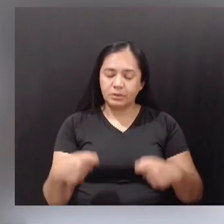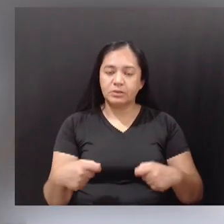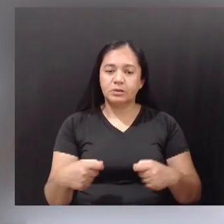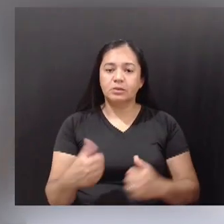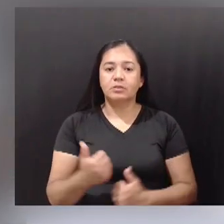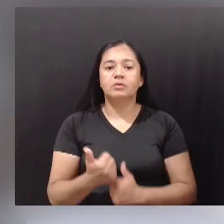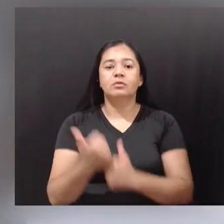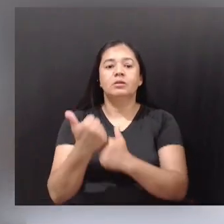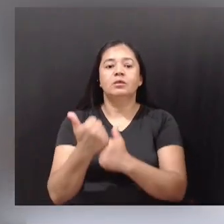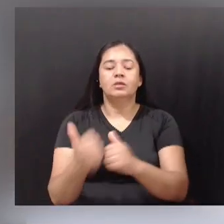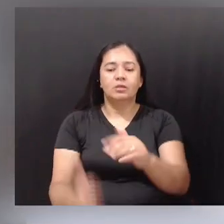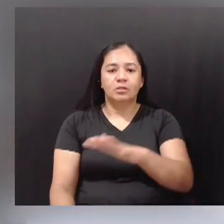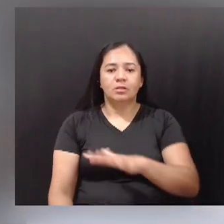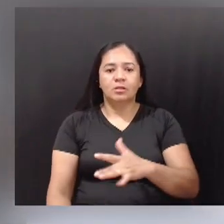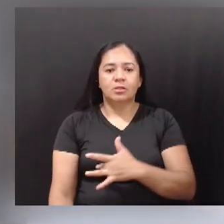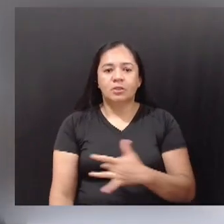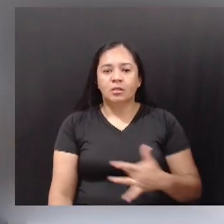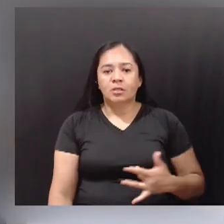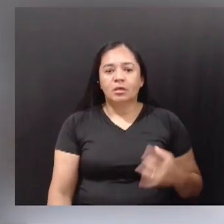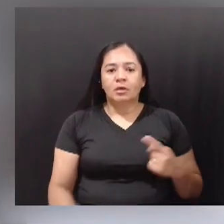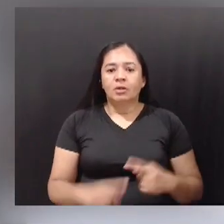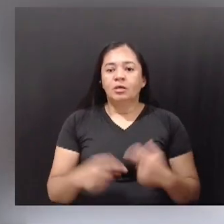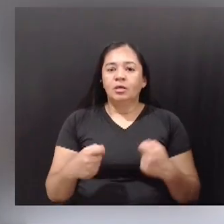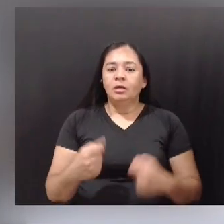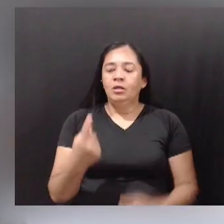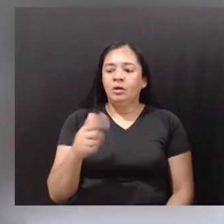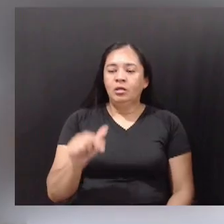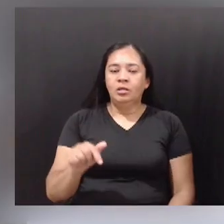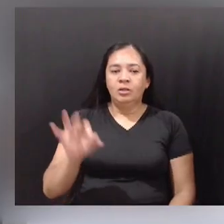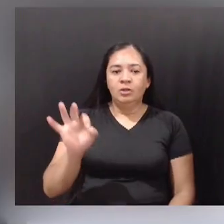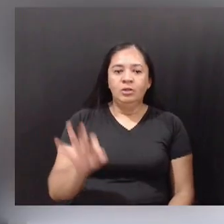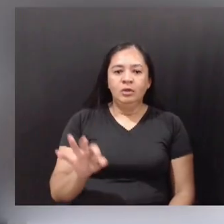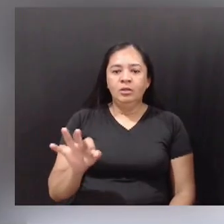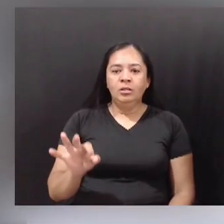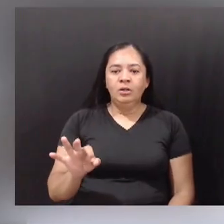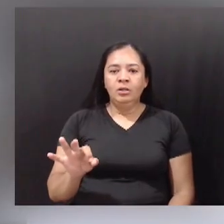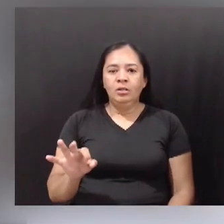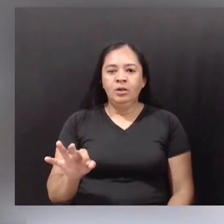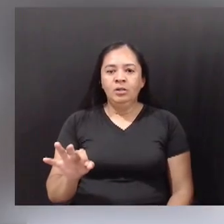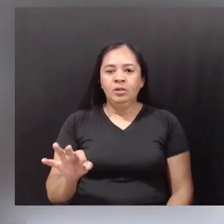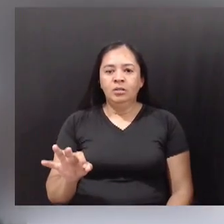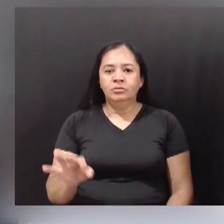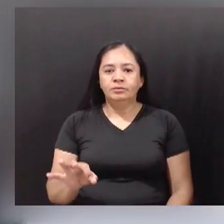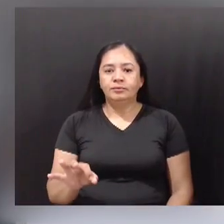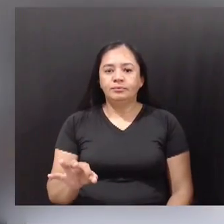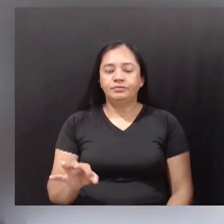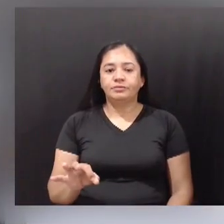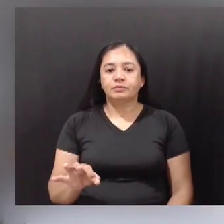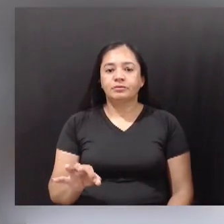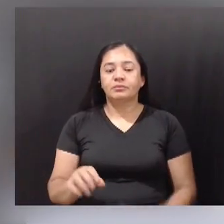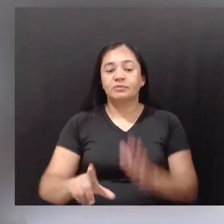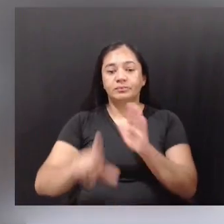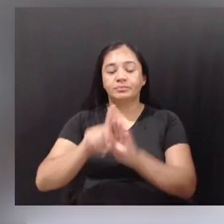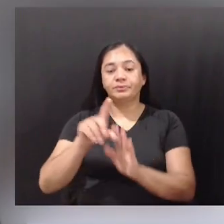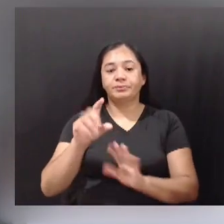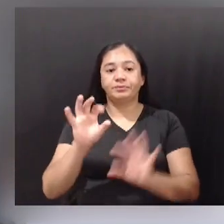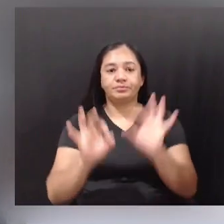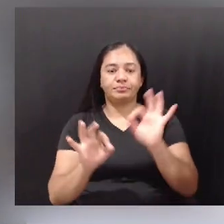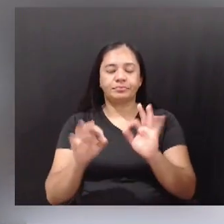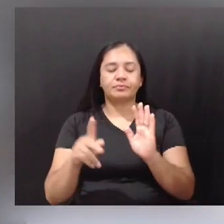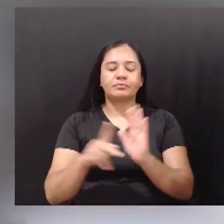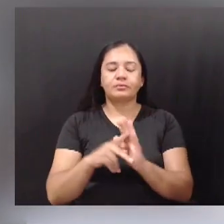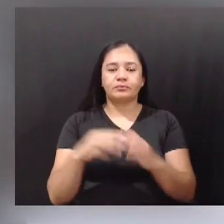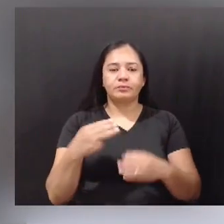saúde que extrapola os 17% que prevê a lei orgânica do município. Então o investimento é mais de